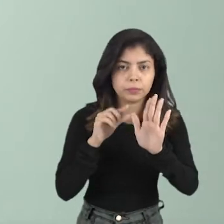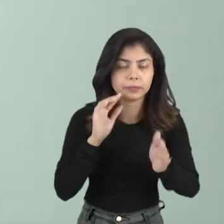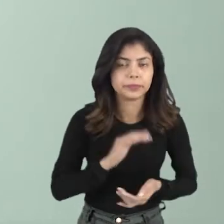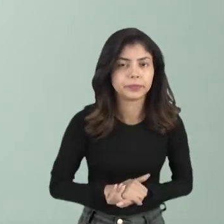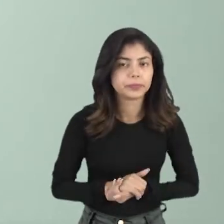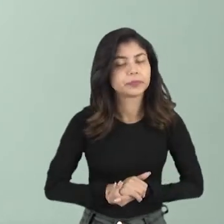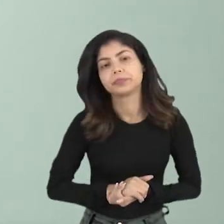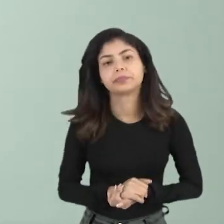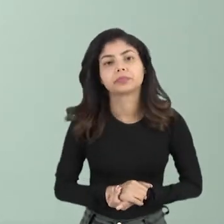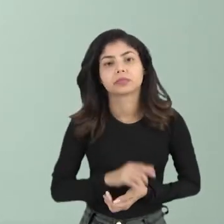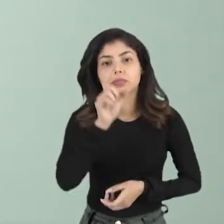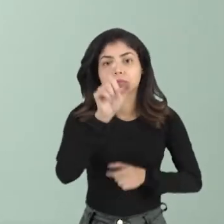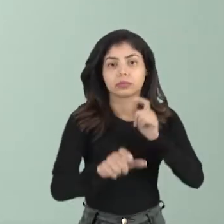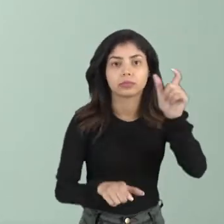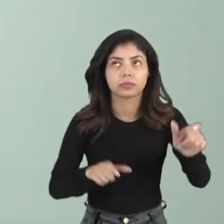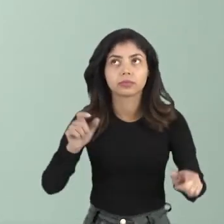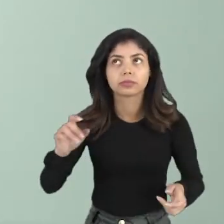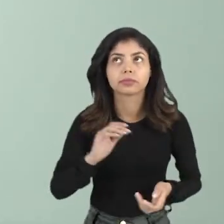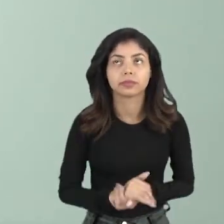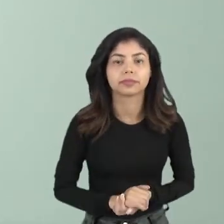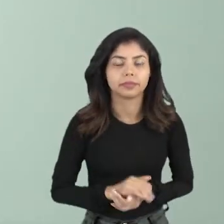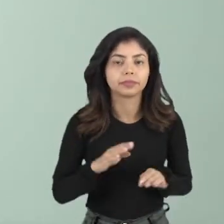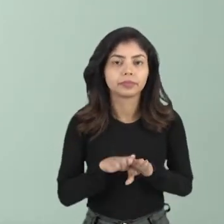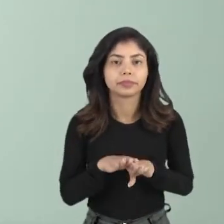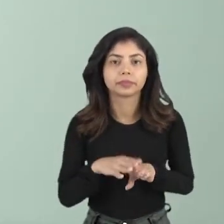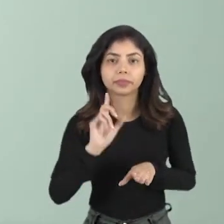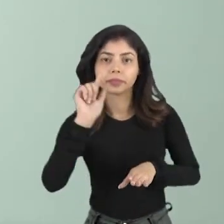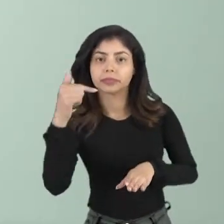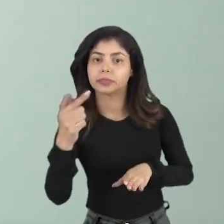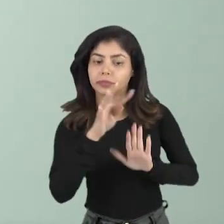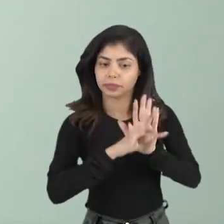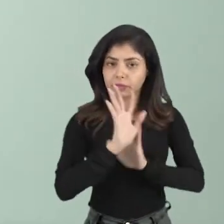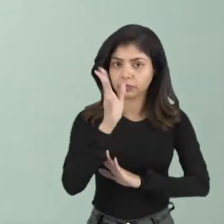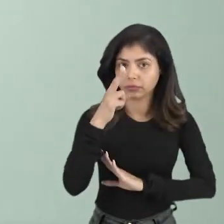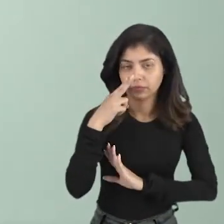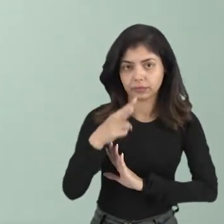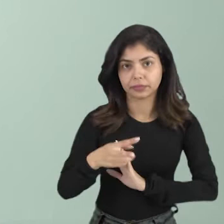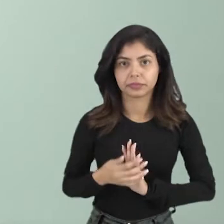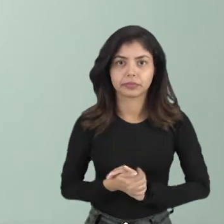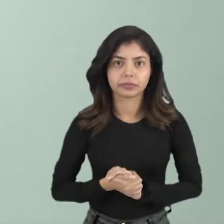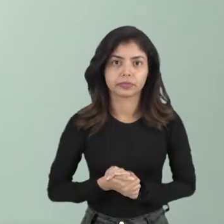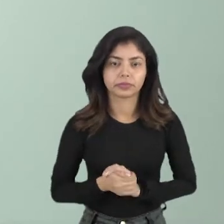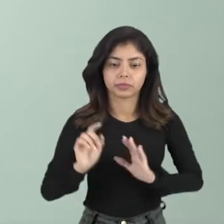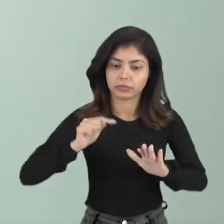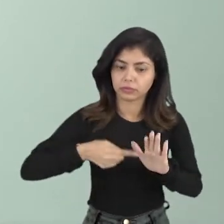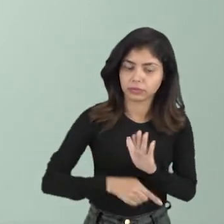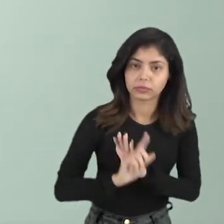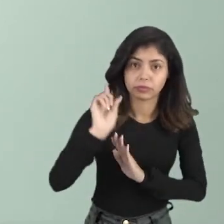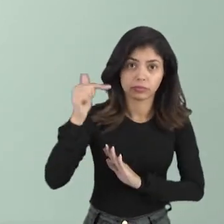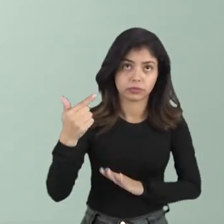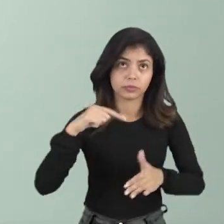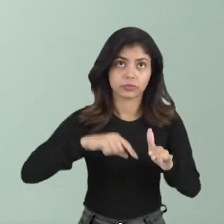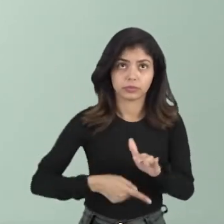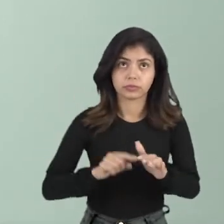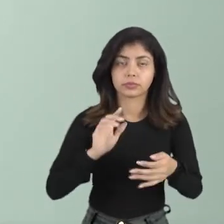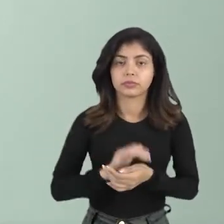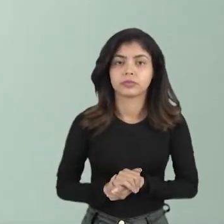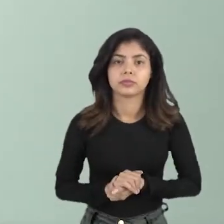até personagens de outros textos que você já tenha visto. É um texto dentro do